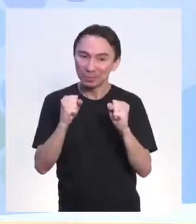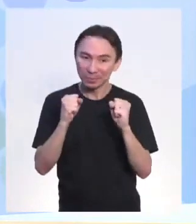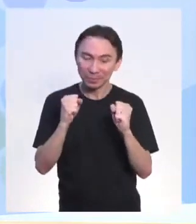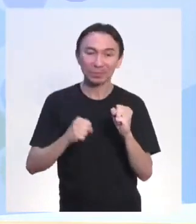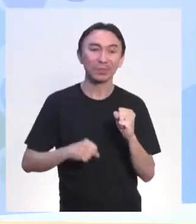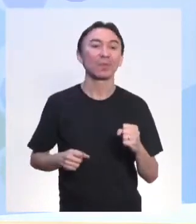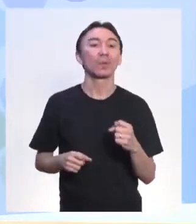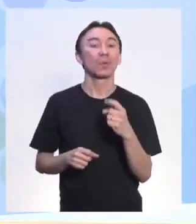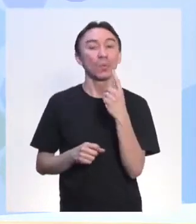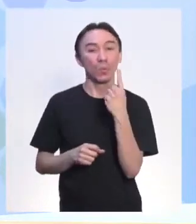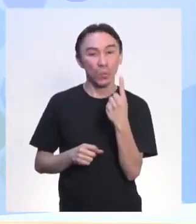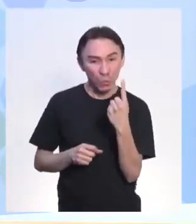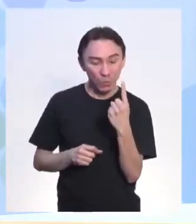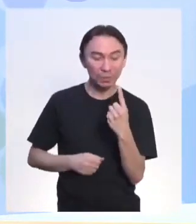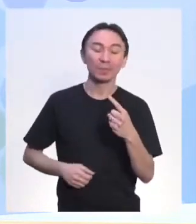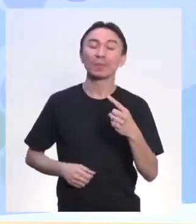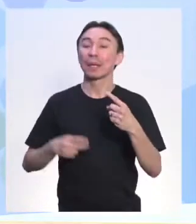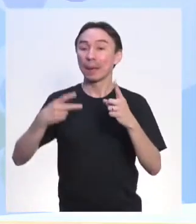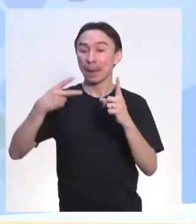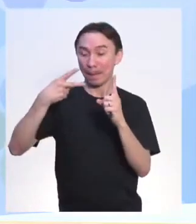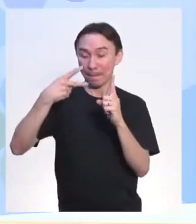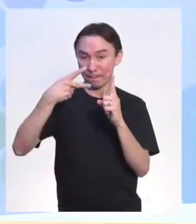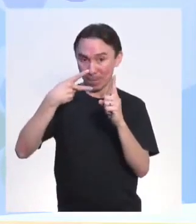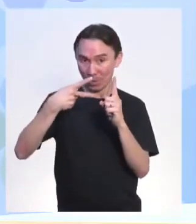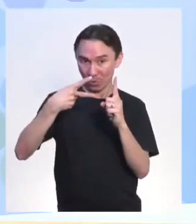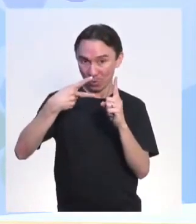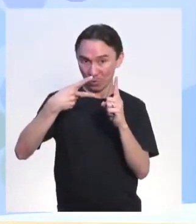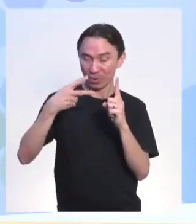1 é maior do que